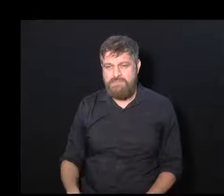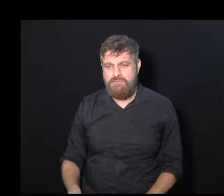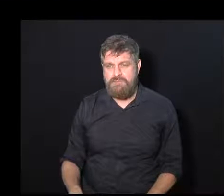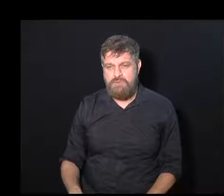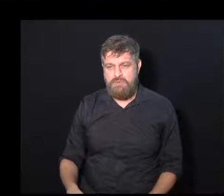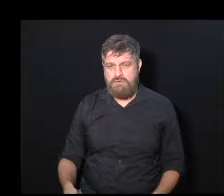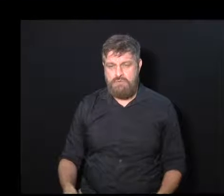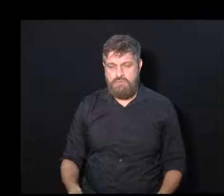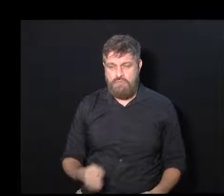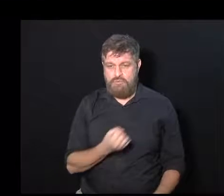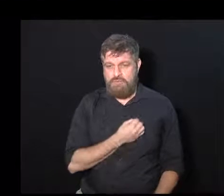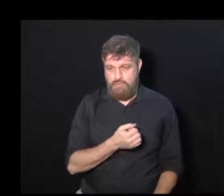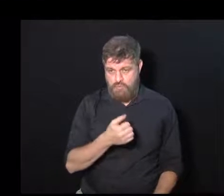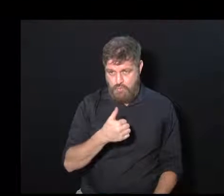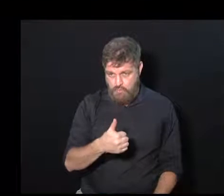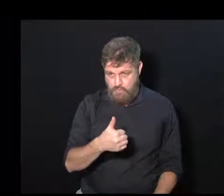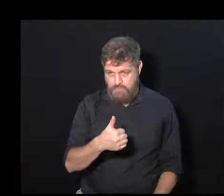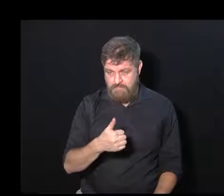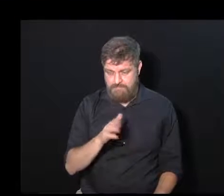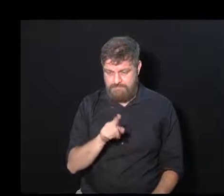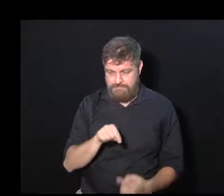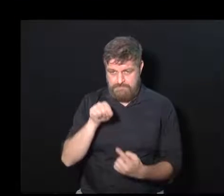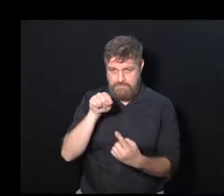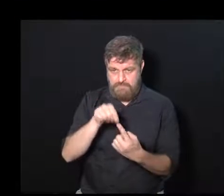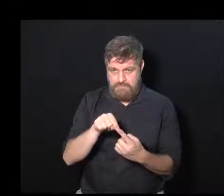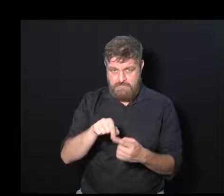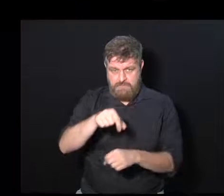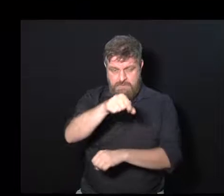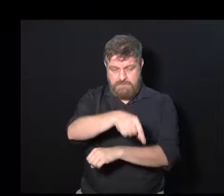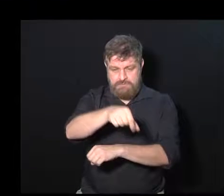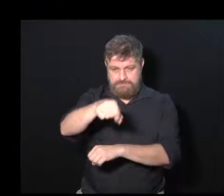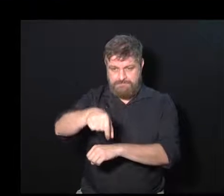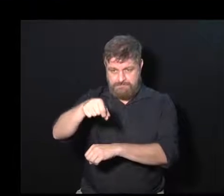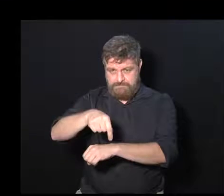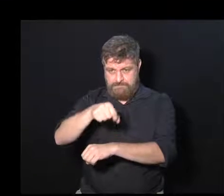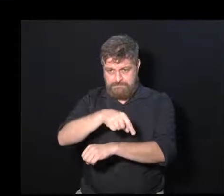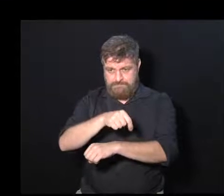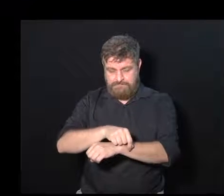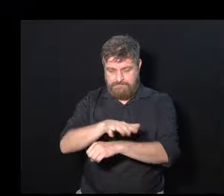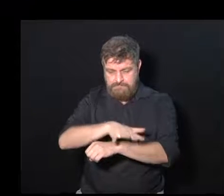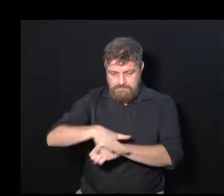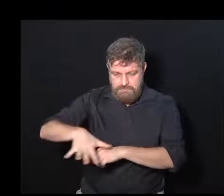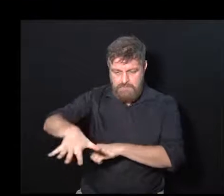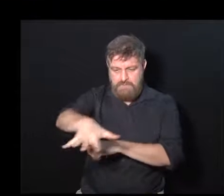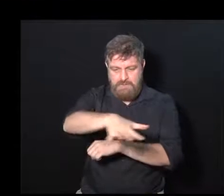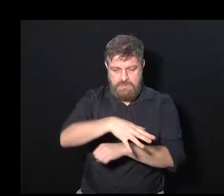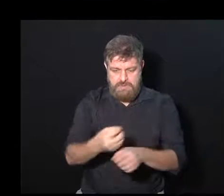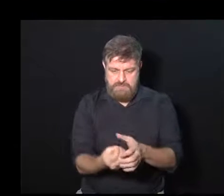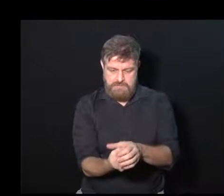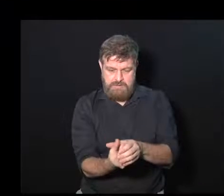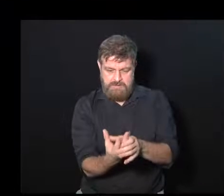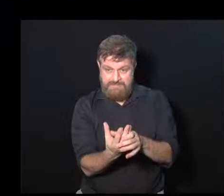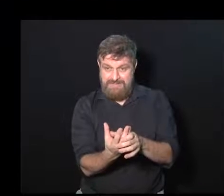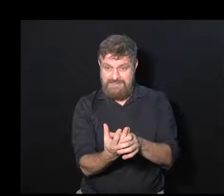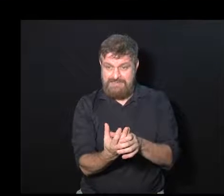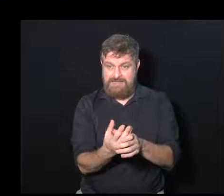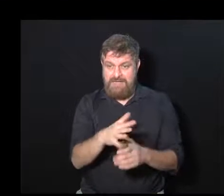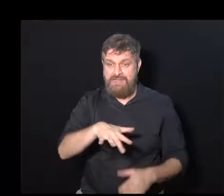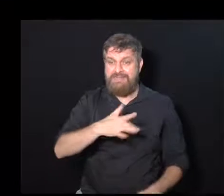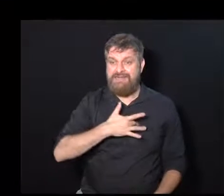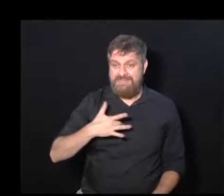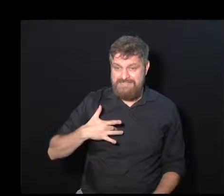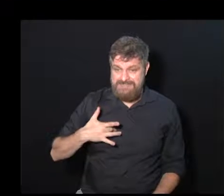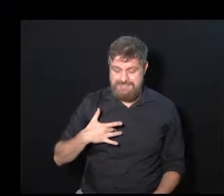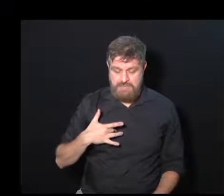viva 1, ele prioriza o cultivo a partir de hortas de plantas medicinais no SUS, nas